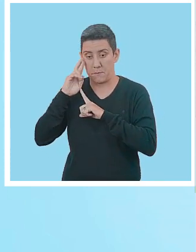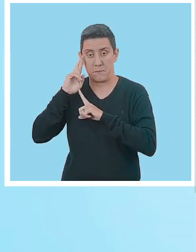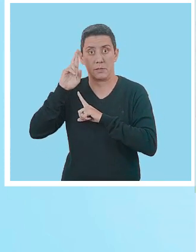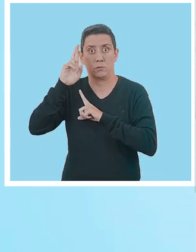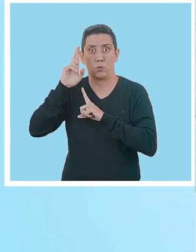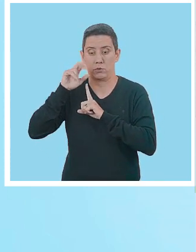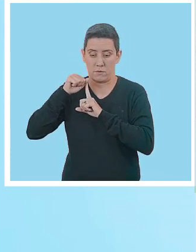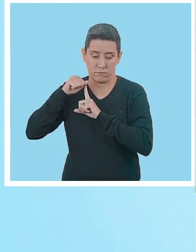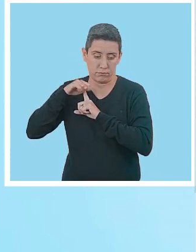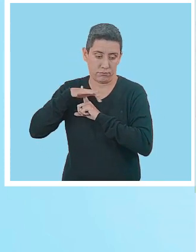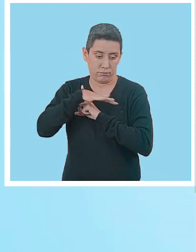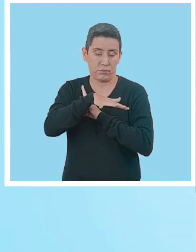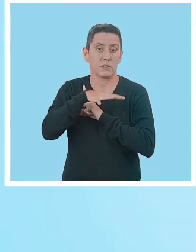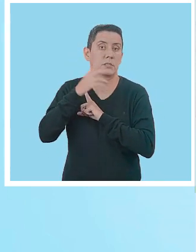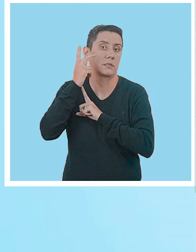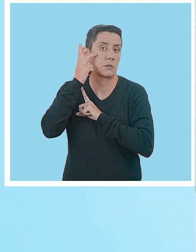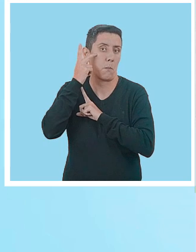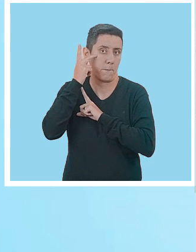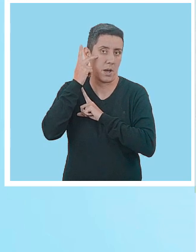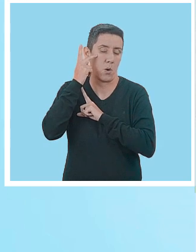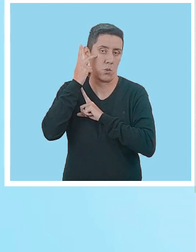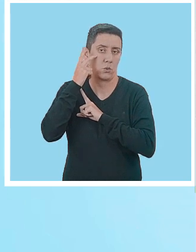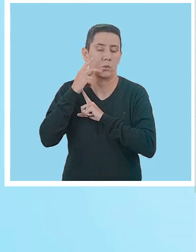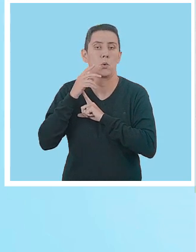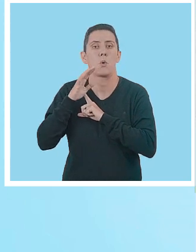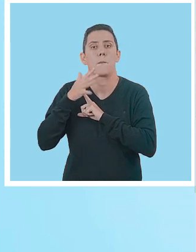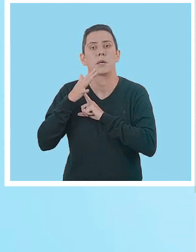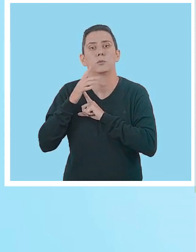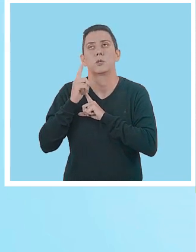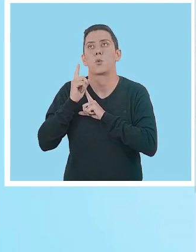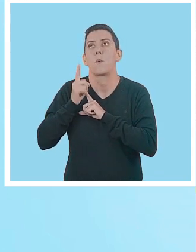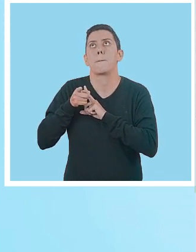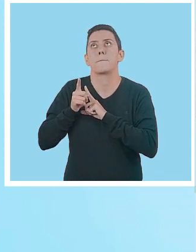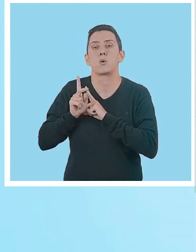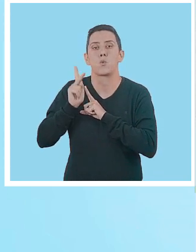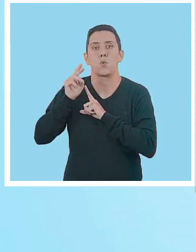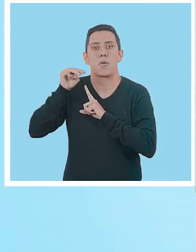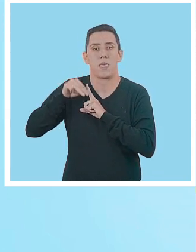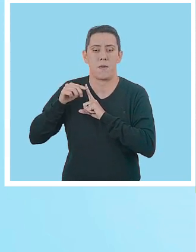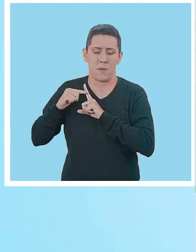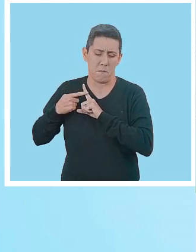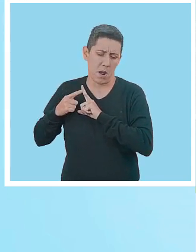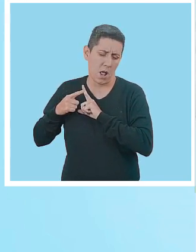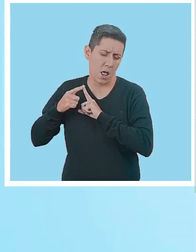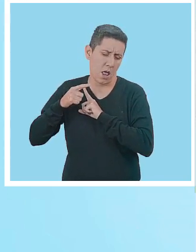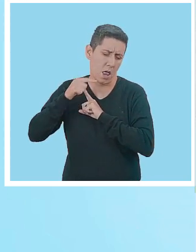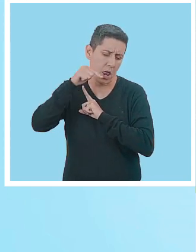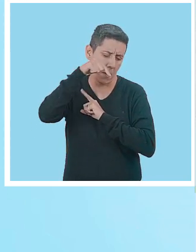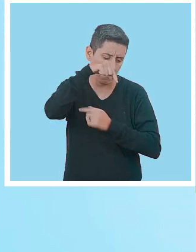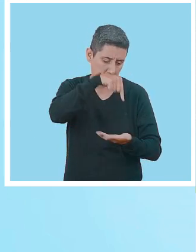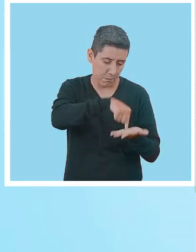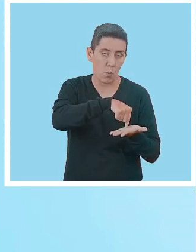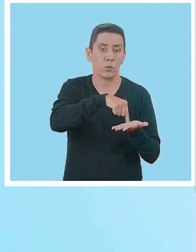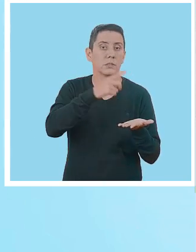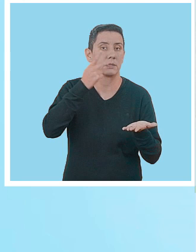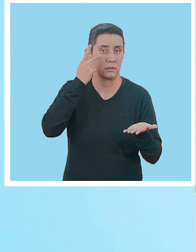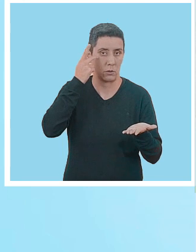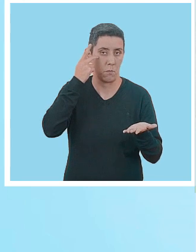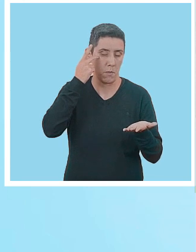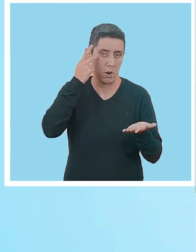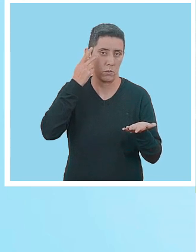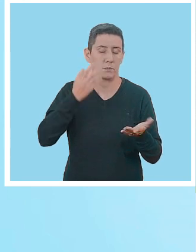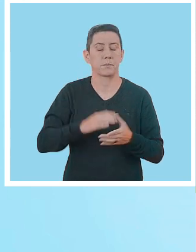então percorre uma distância de aproximadamente 1.000 km Então você tem lá a geração seria o caso de Itaipu